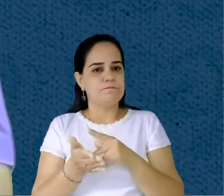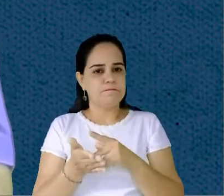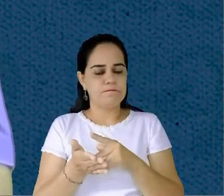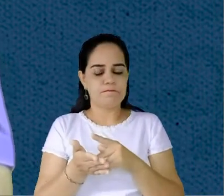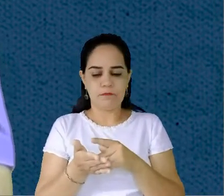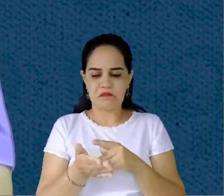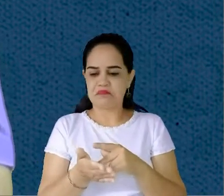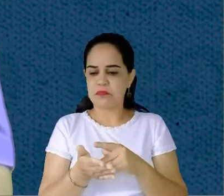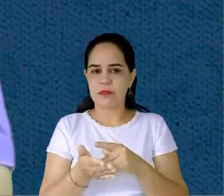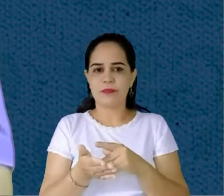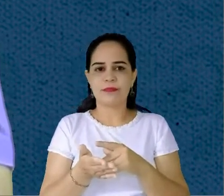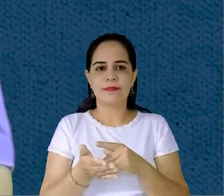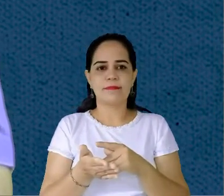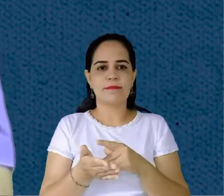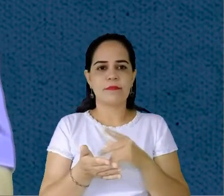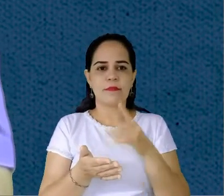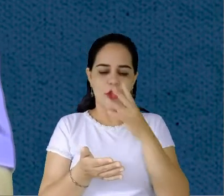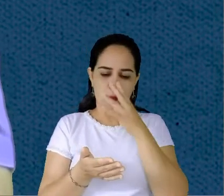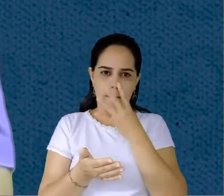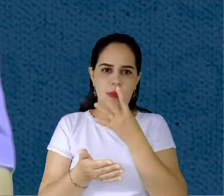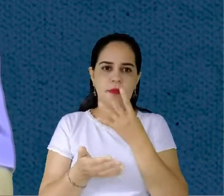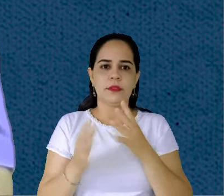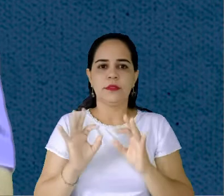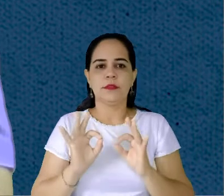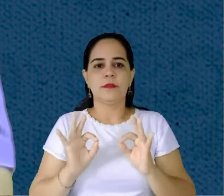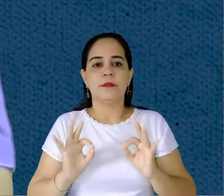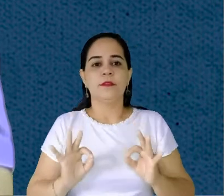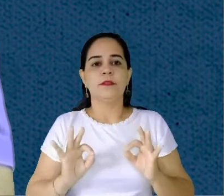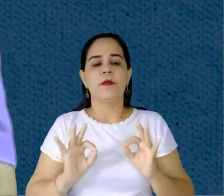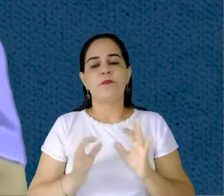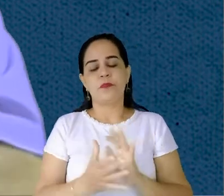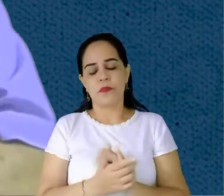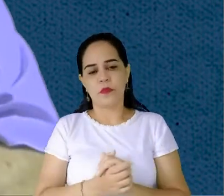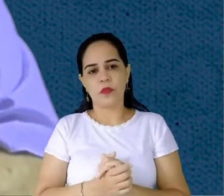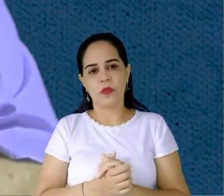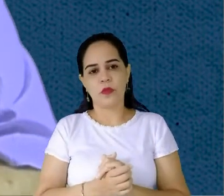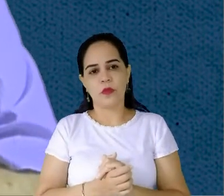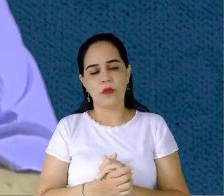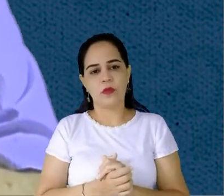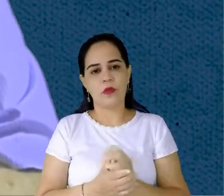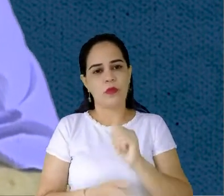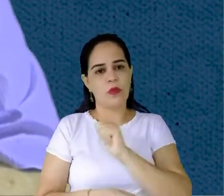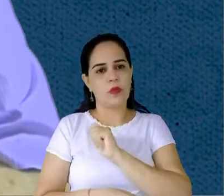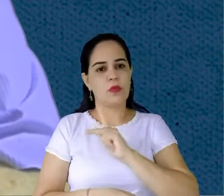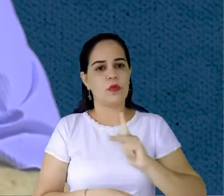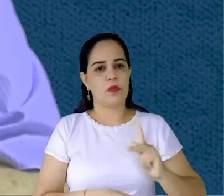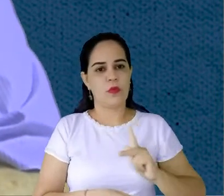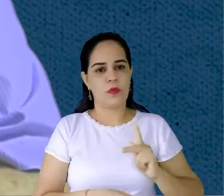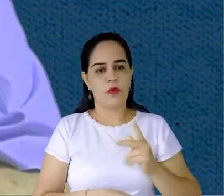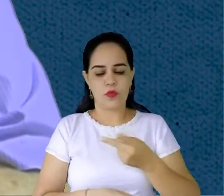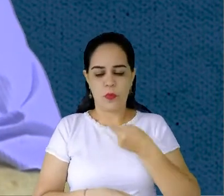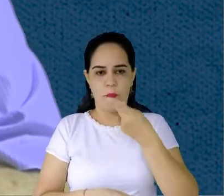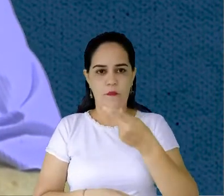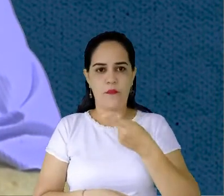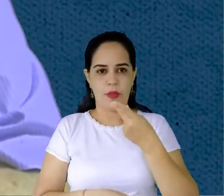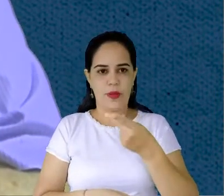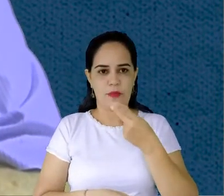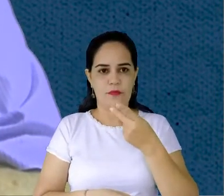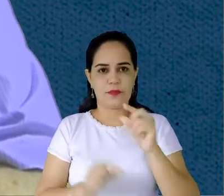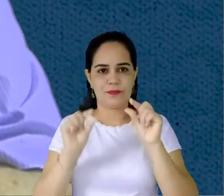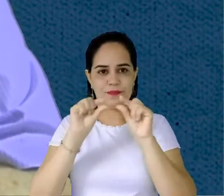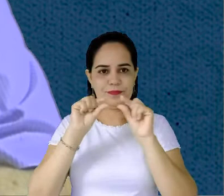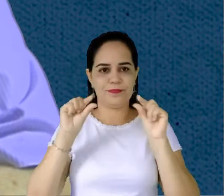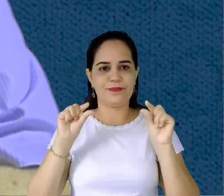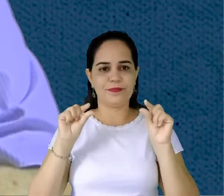realmente é interessante. É interessante, né? Uma frase dita pelos